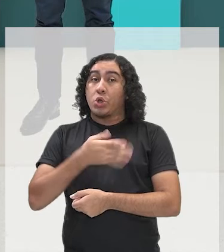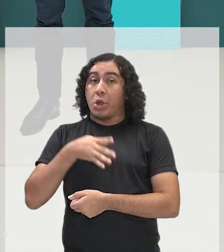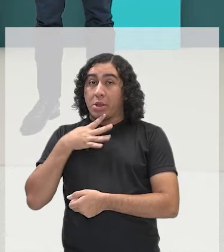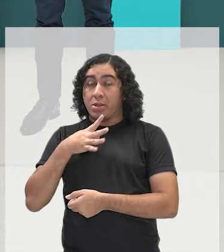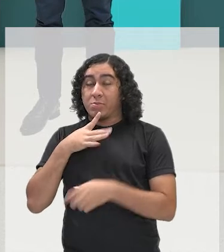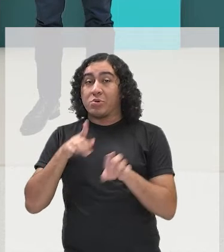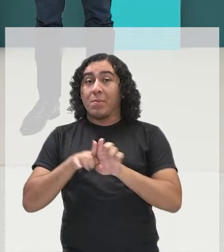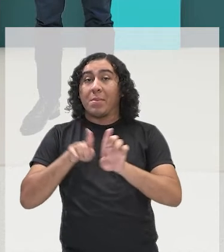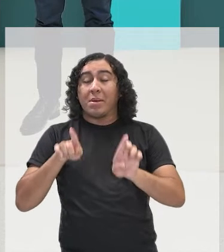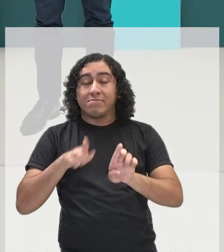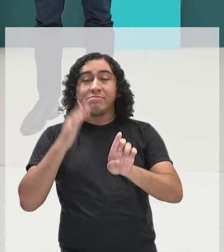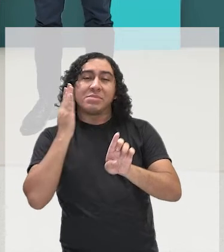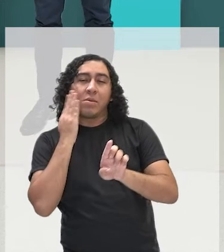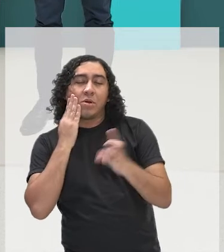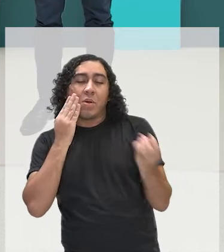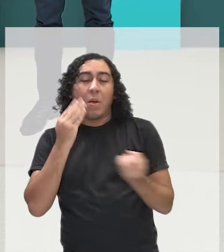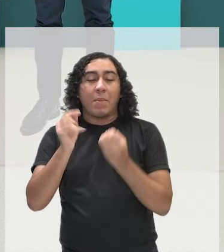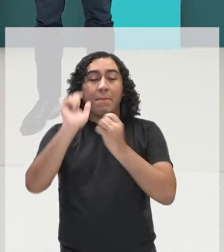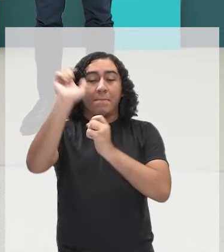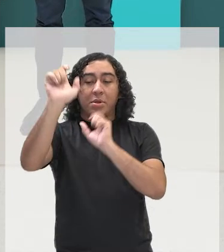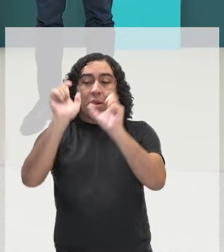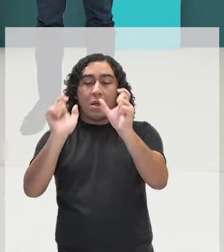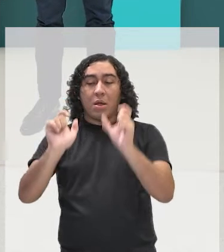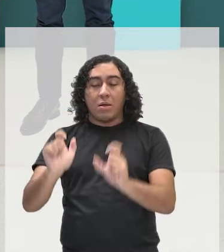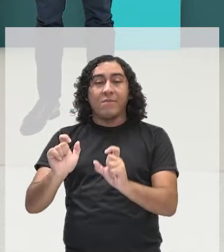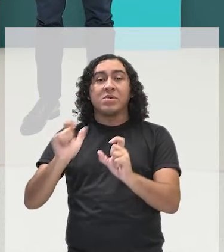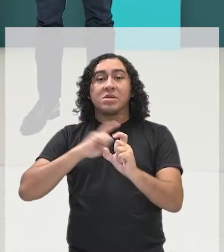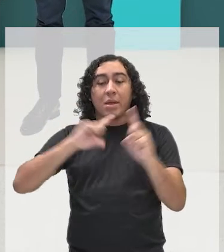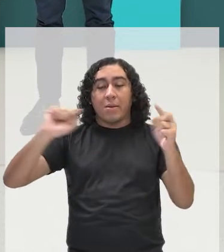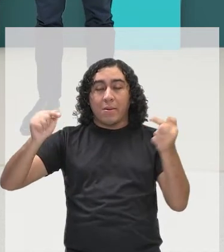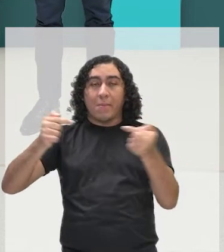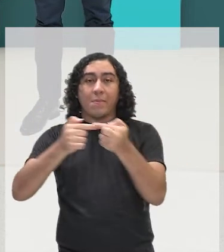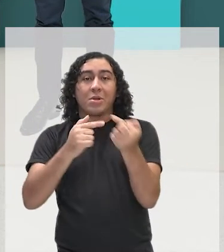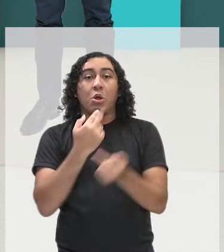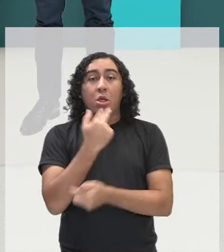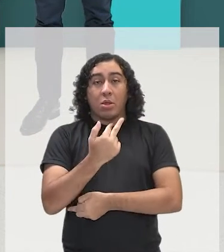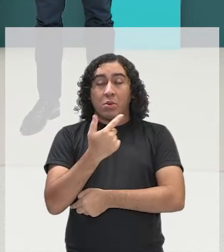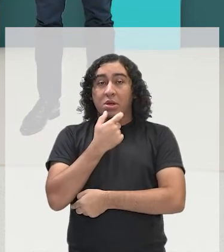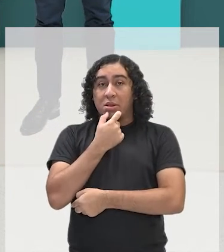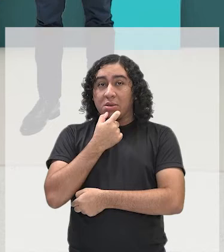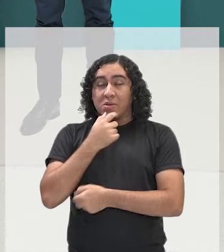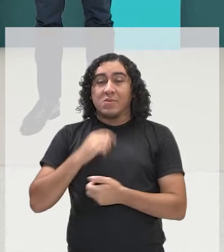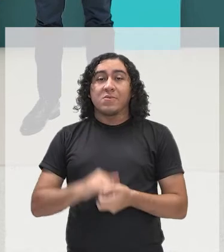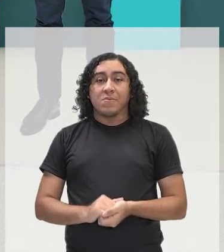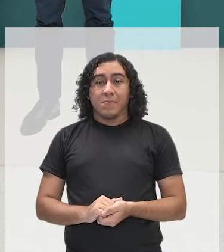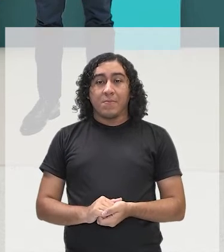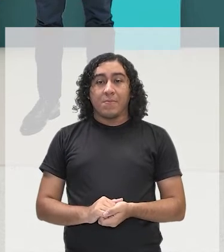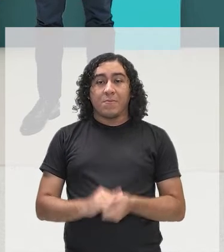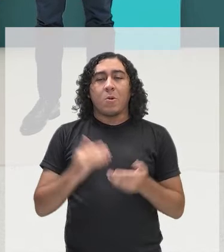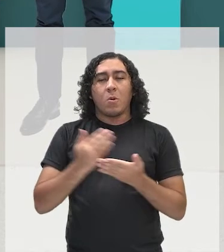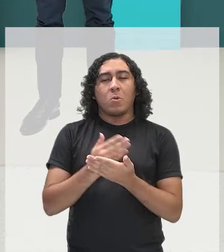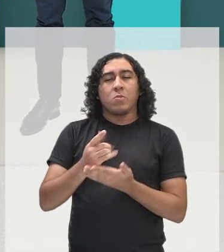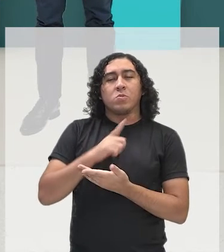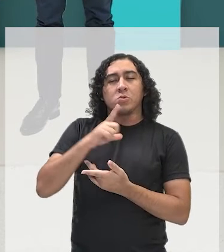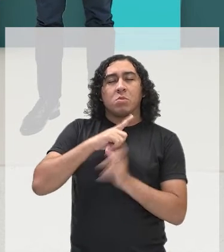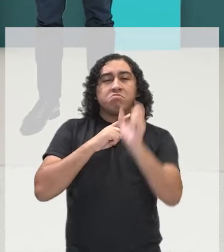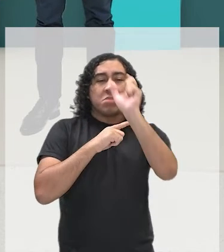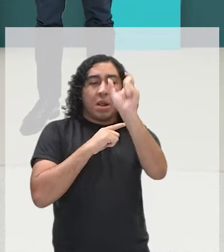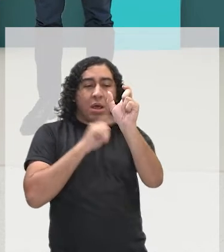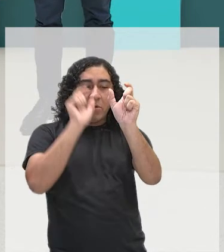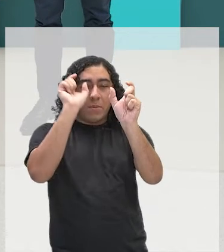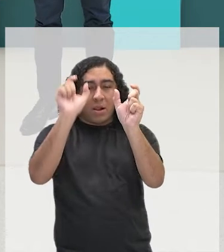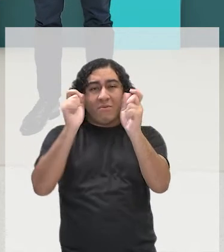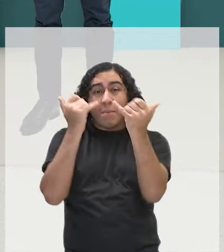inglesa. Muitas delas têm a pronúncia e a grafia muito próxima da língua portuguesa, porque boa parte, se não